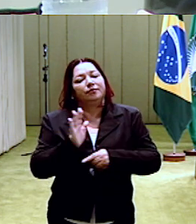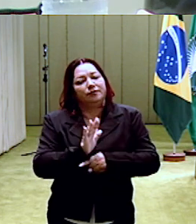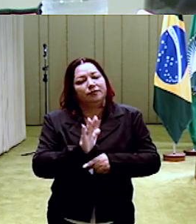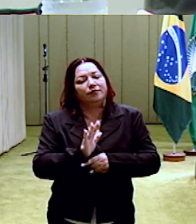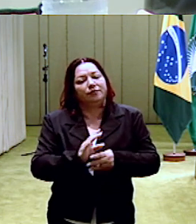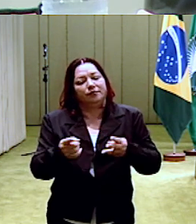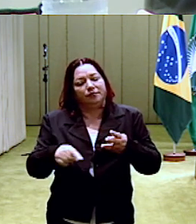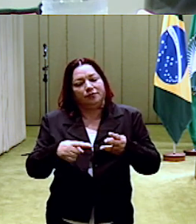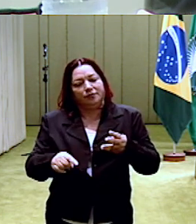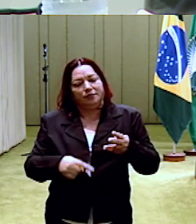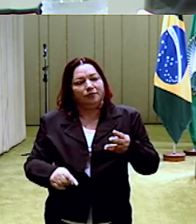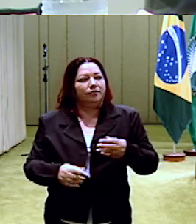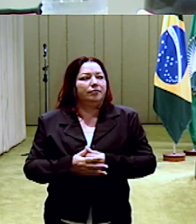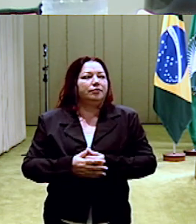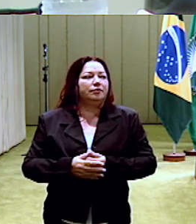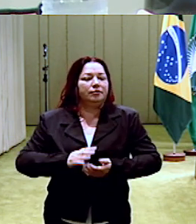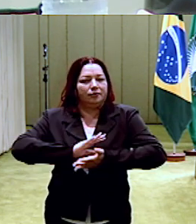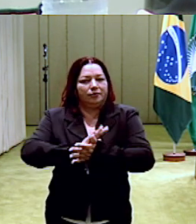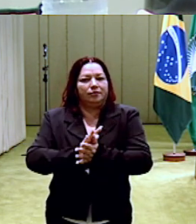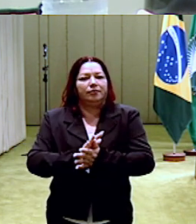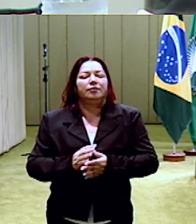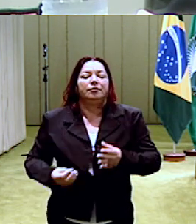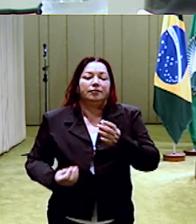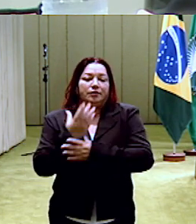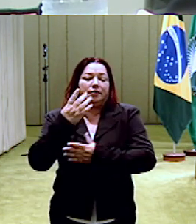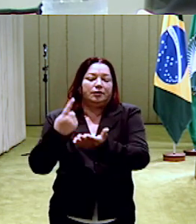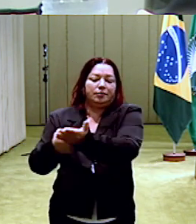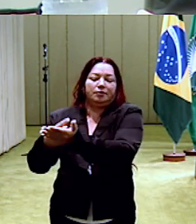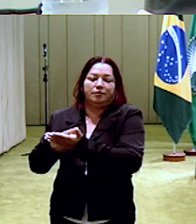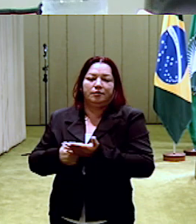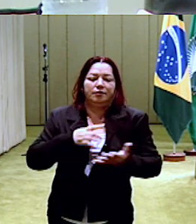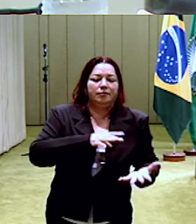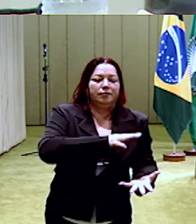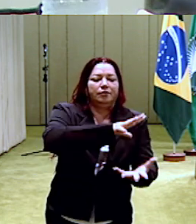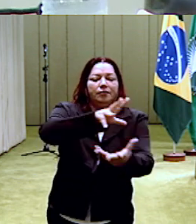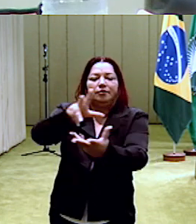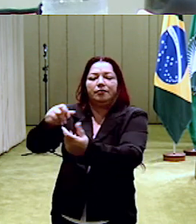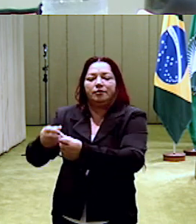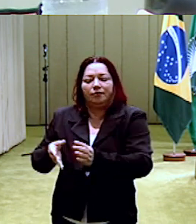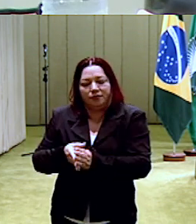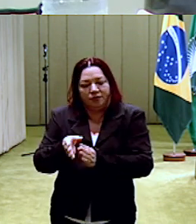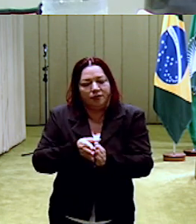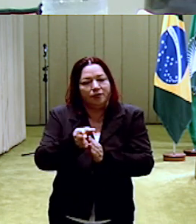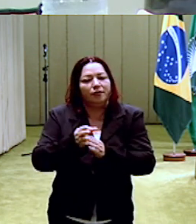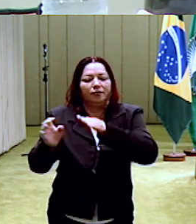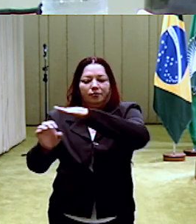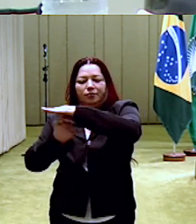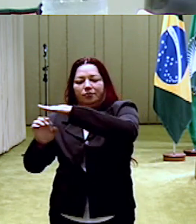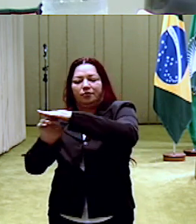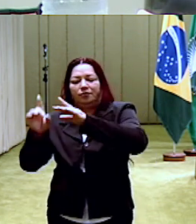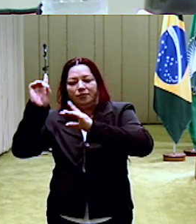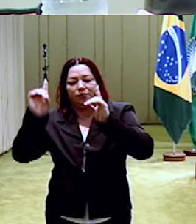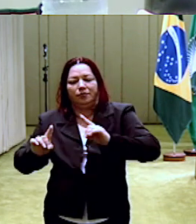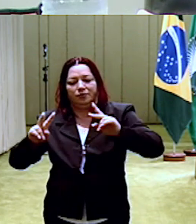Foi nesse cenário que, desde 2005, então, surgiu o Pacto Global e o desenvolvimento dos princípios orientadores sobre empresas e direitos